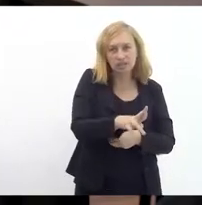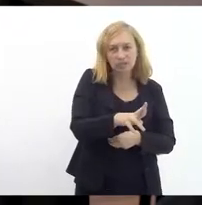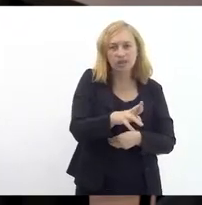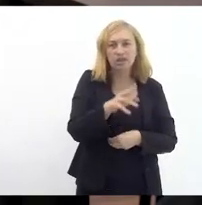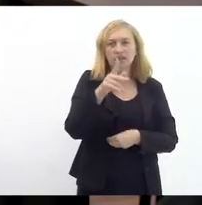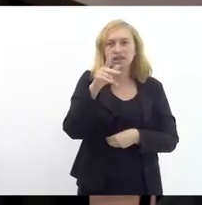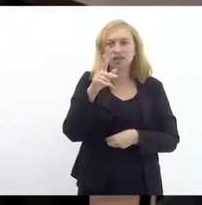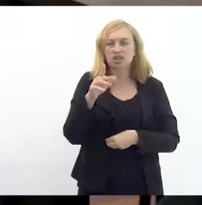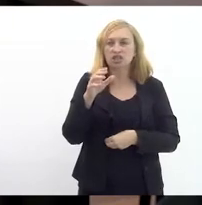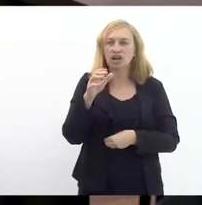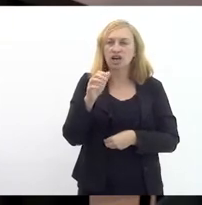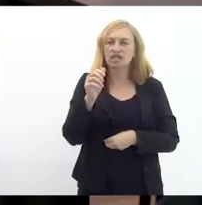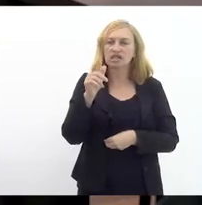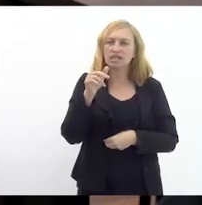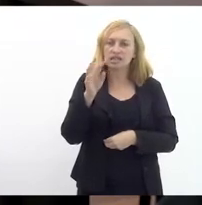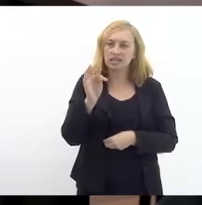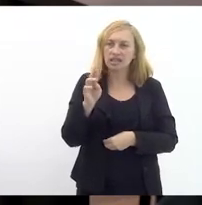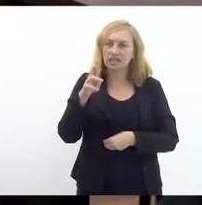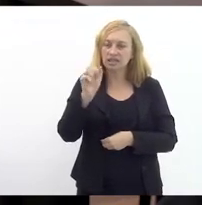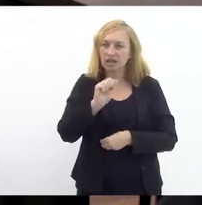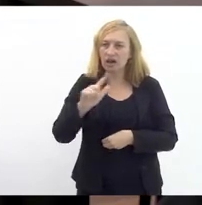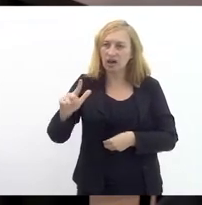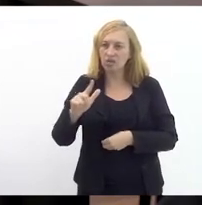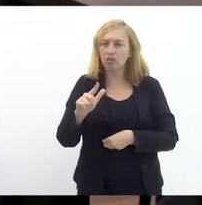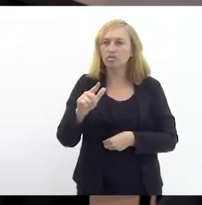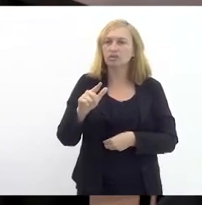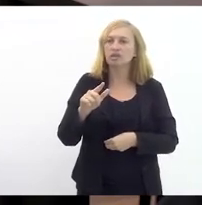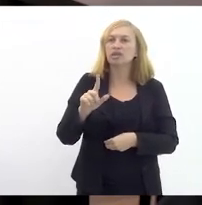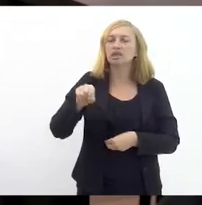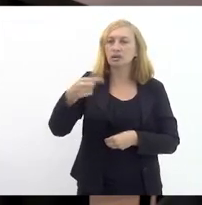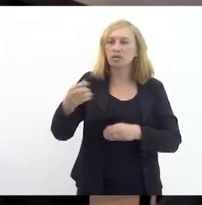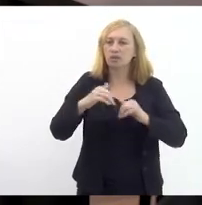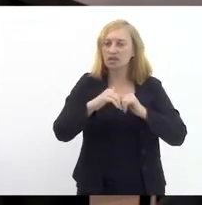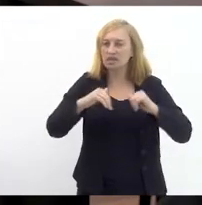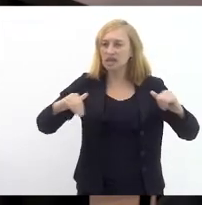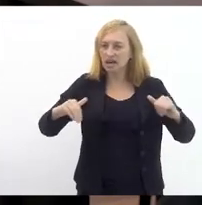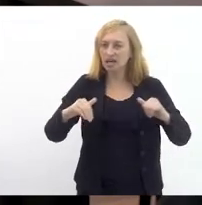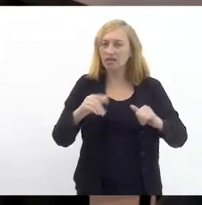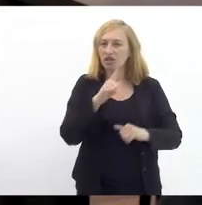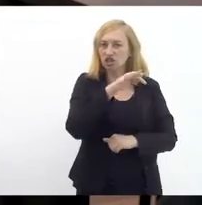GETRANSP. Depois, a GETRANSP saiu da comissão mista.